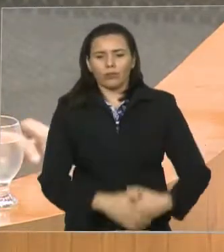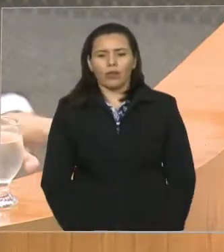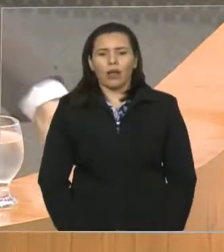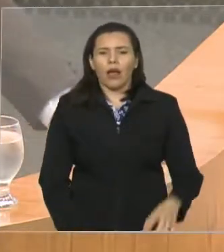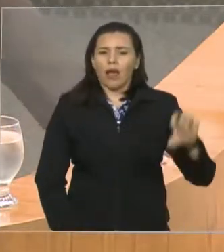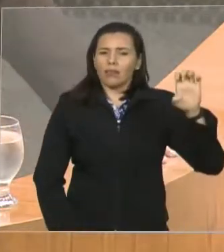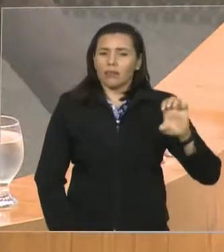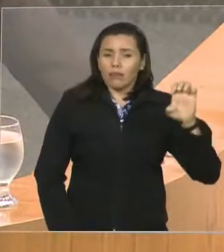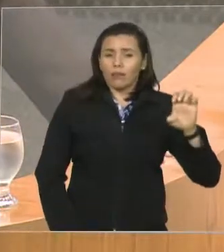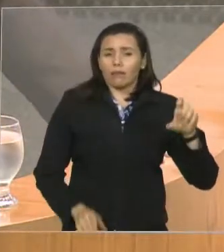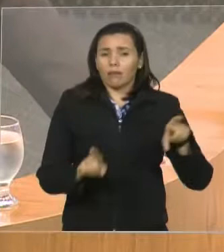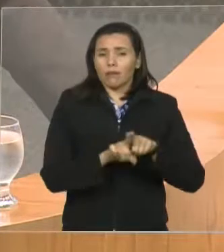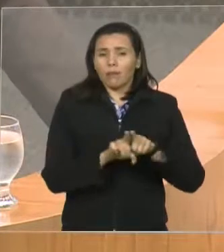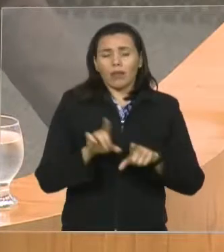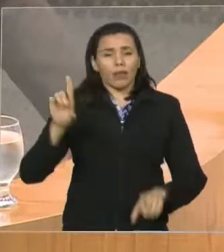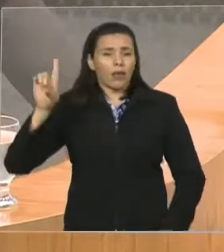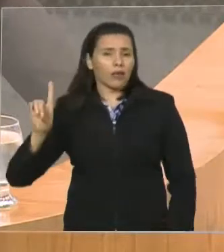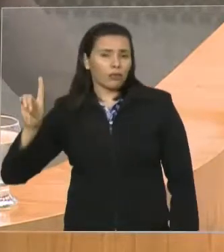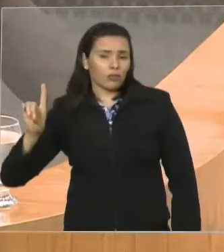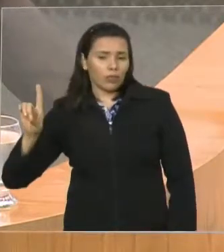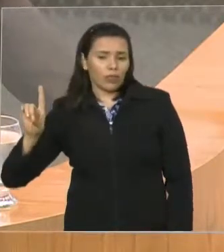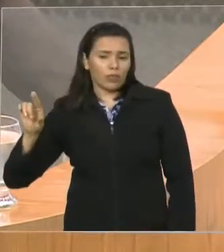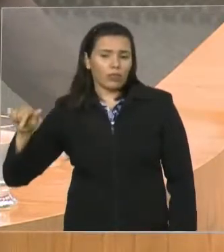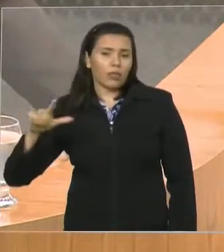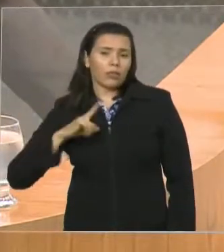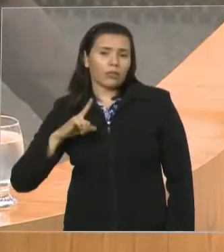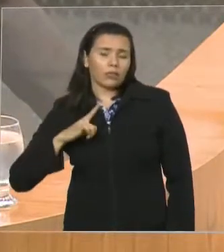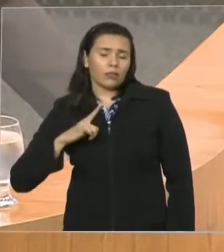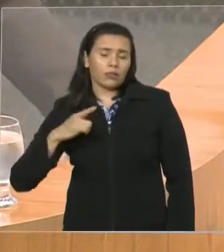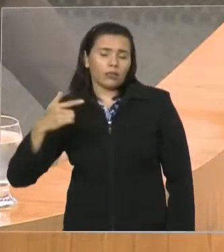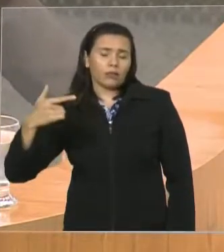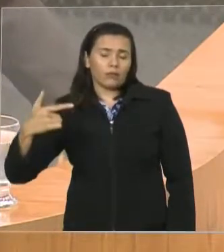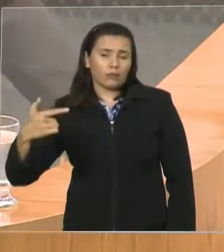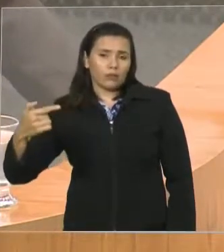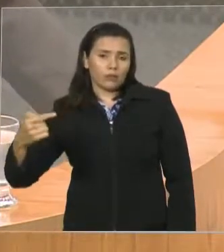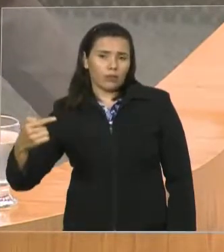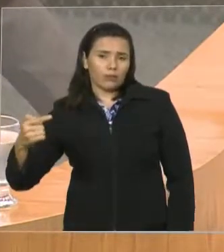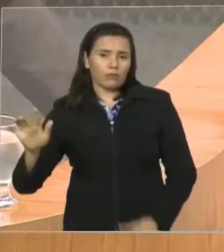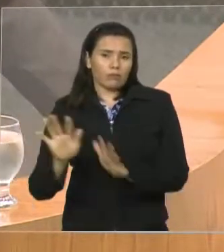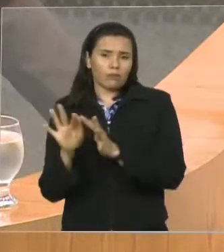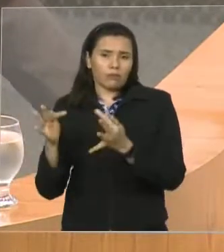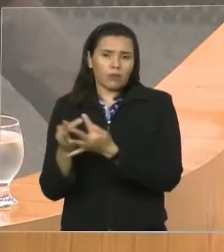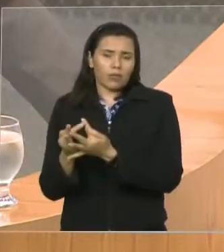para mostrar que tem 27 famílias morando embaixo da ponte de São Francisco.